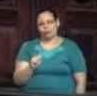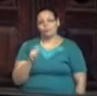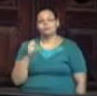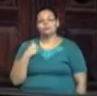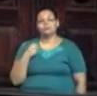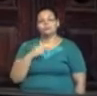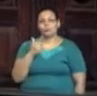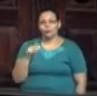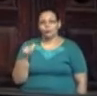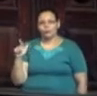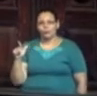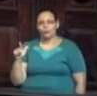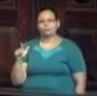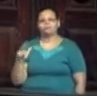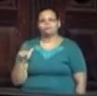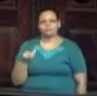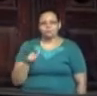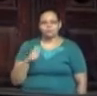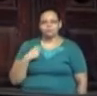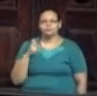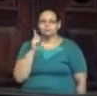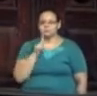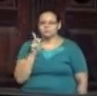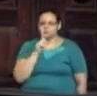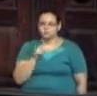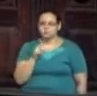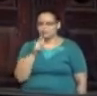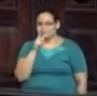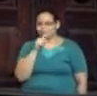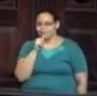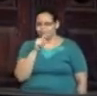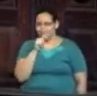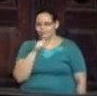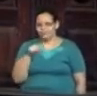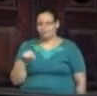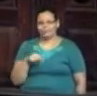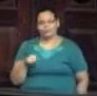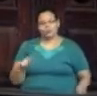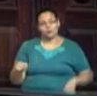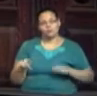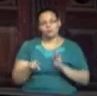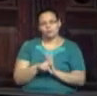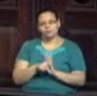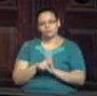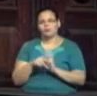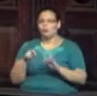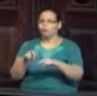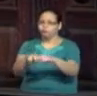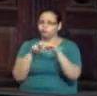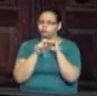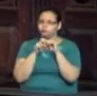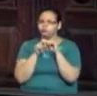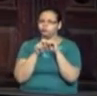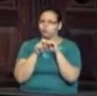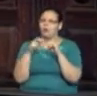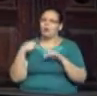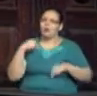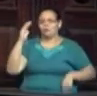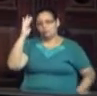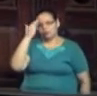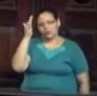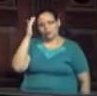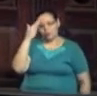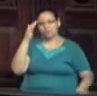de todos os afluentes que contribuem para aquele manancial. Por isso, senhor presidente, eu entendo que